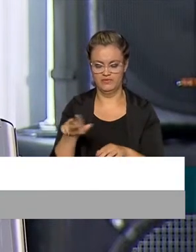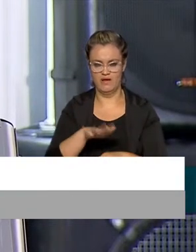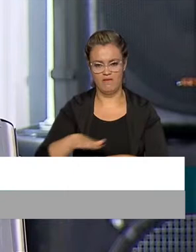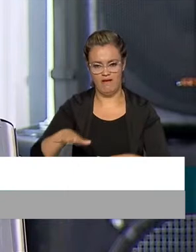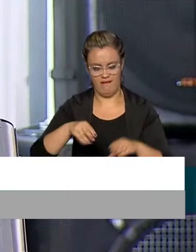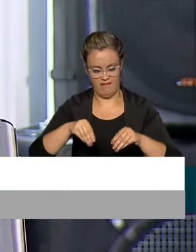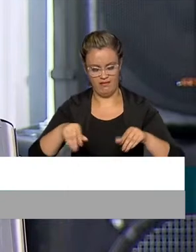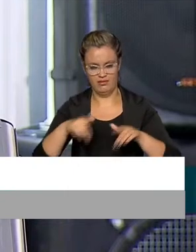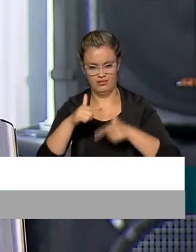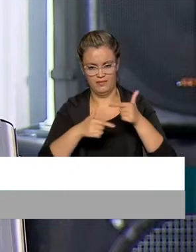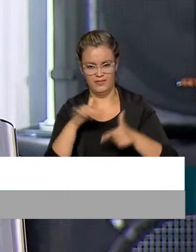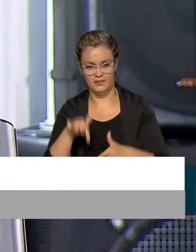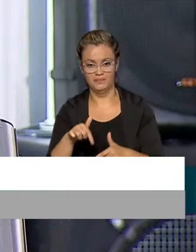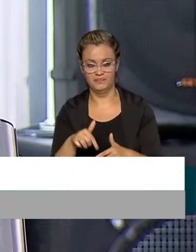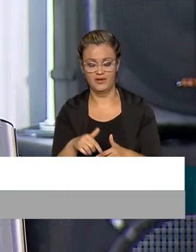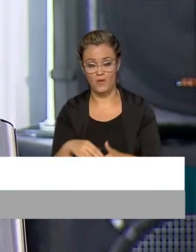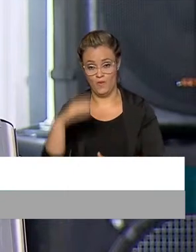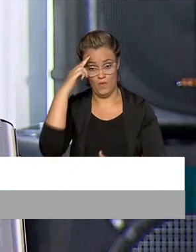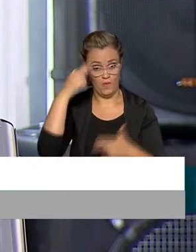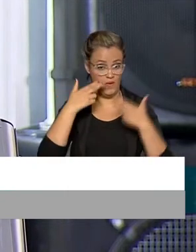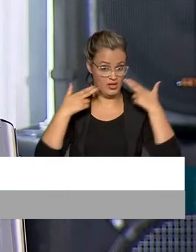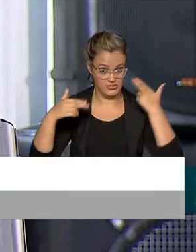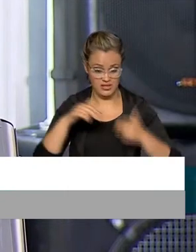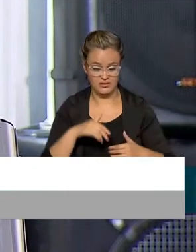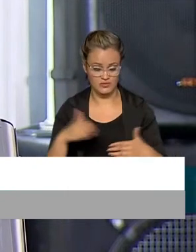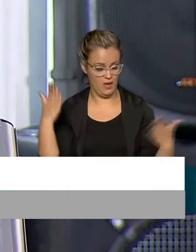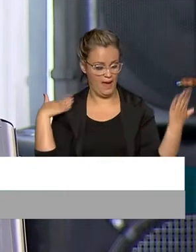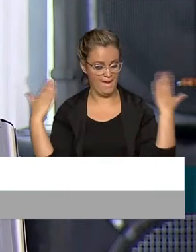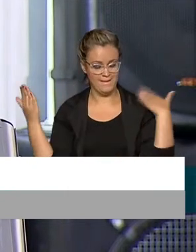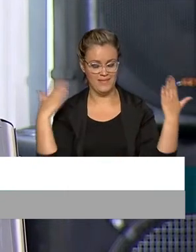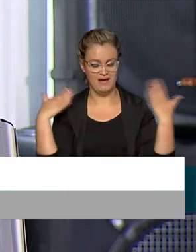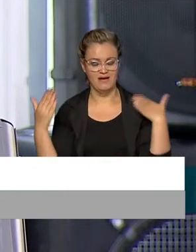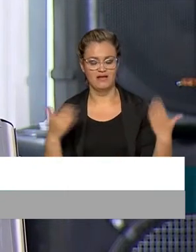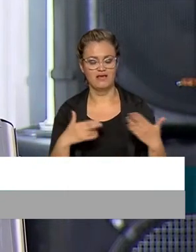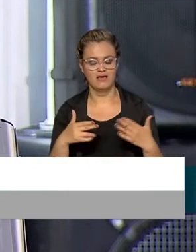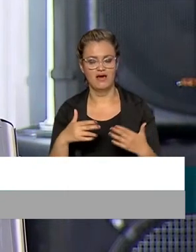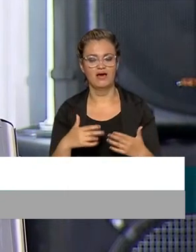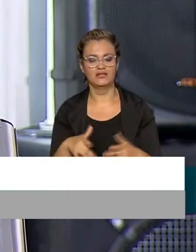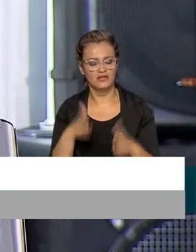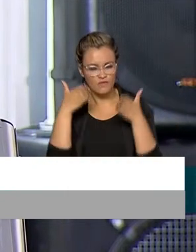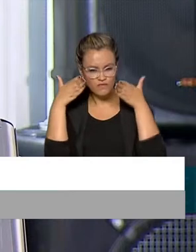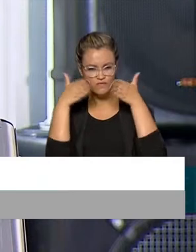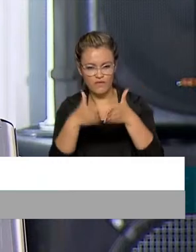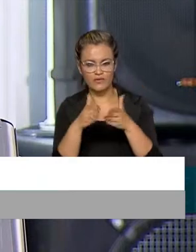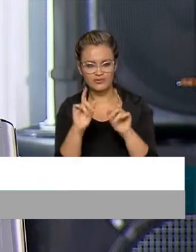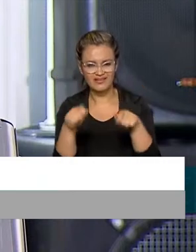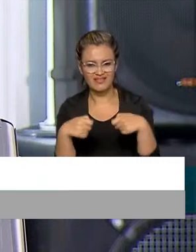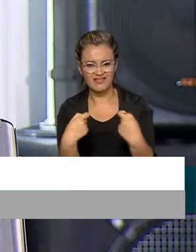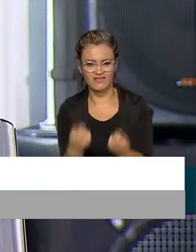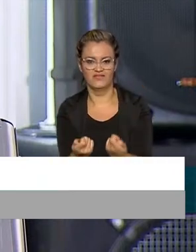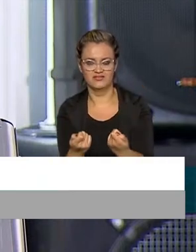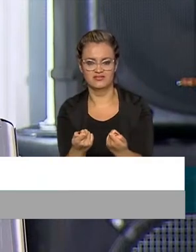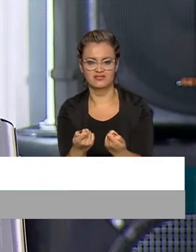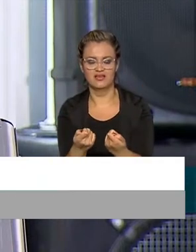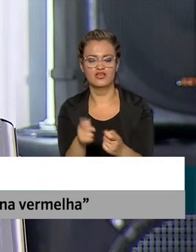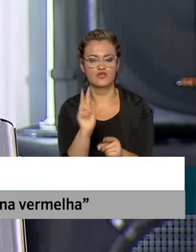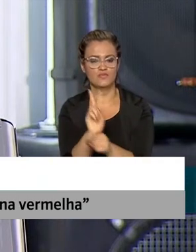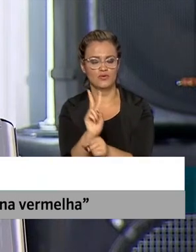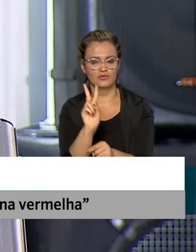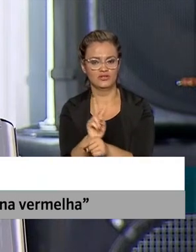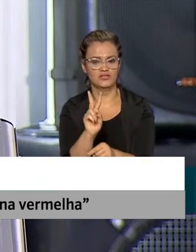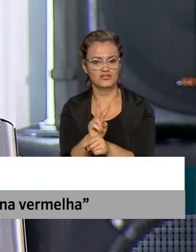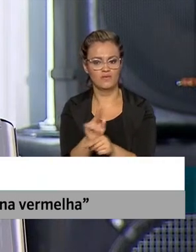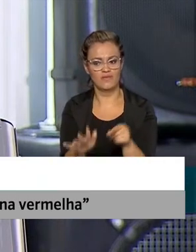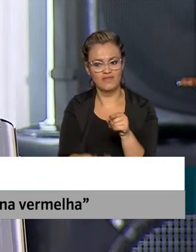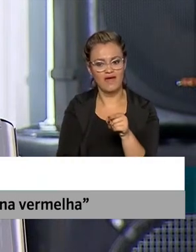O Exército, assim como a Marinha e a Força Aérea, mantém o foco na concepção estratégica da defesa e da proteção